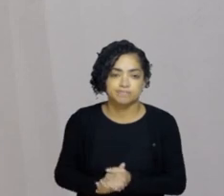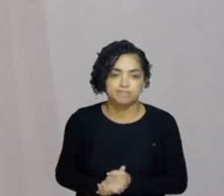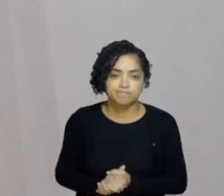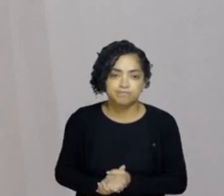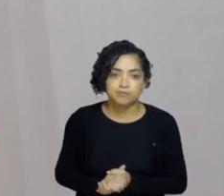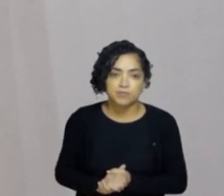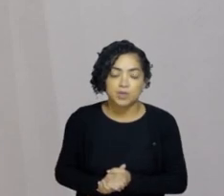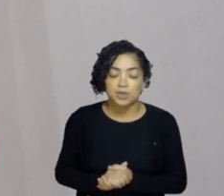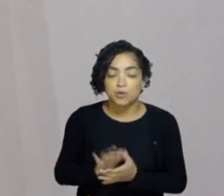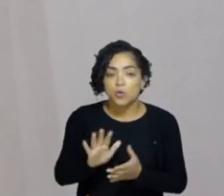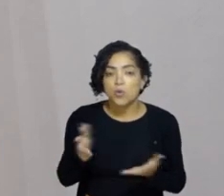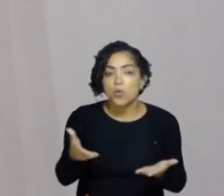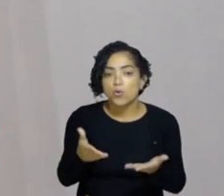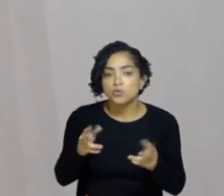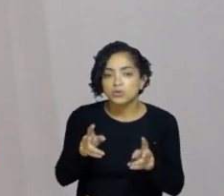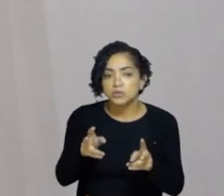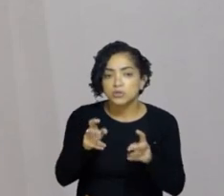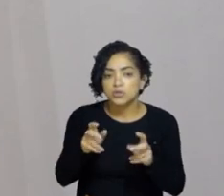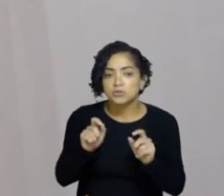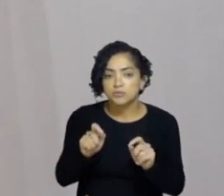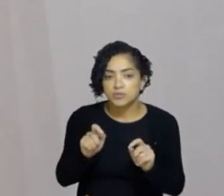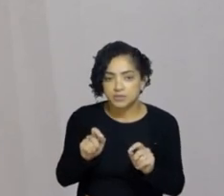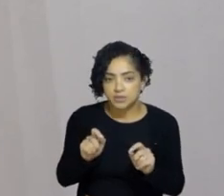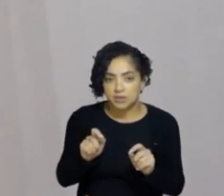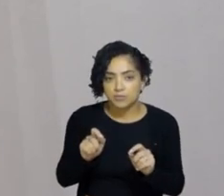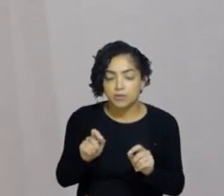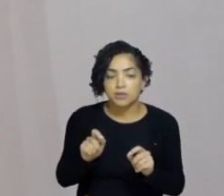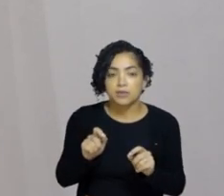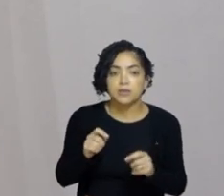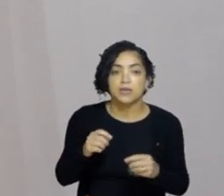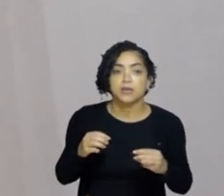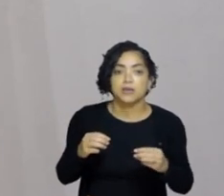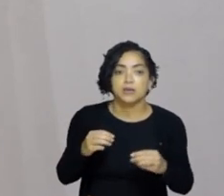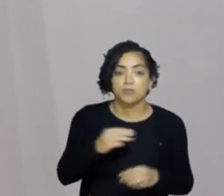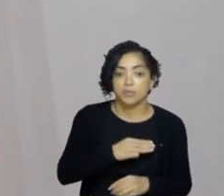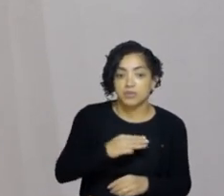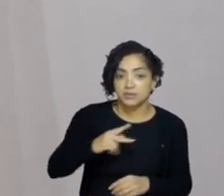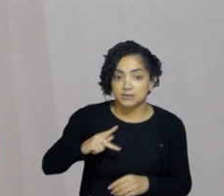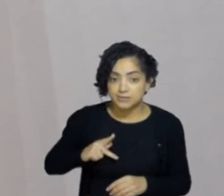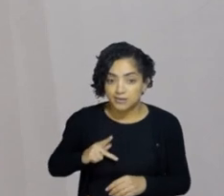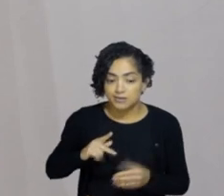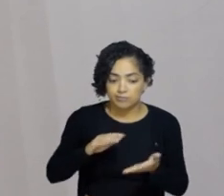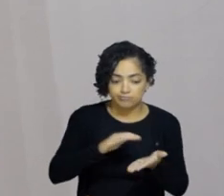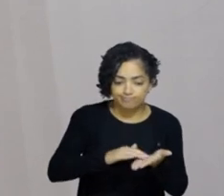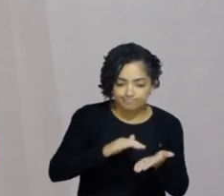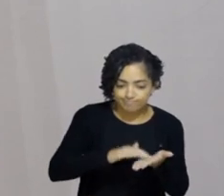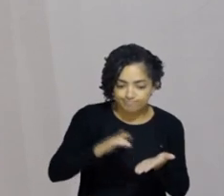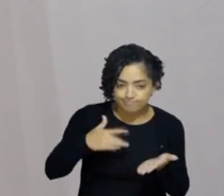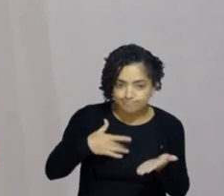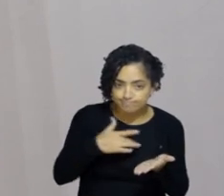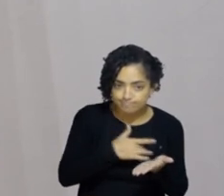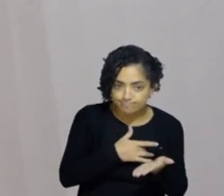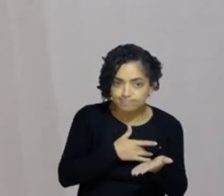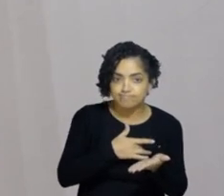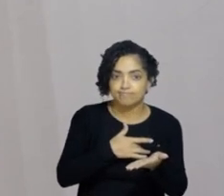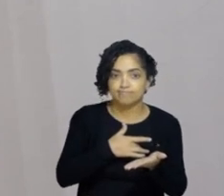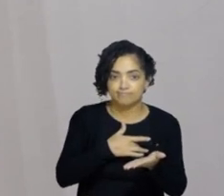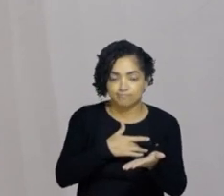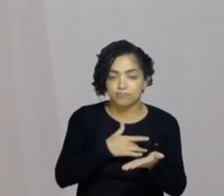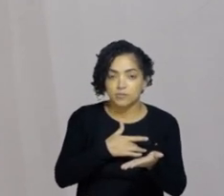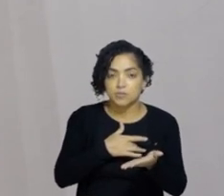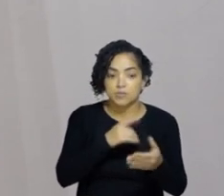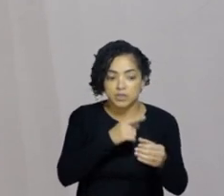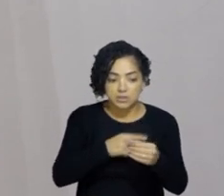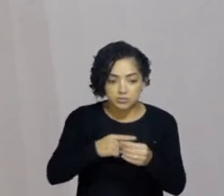gente percebe? Que o Ministério da Saúde, Secretaria da Saúde e as Secretarias Municipais de